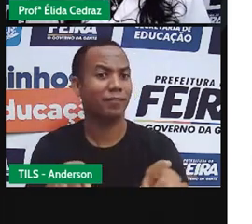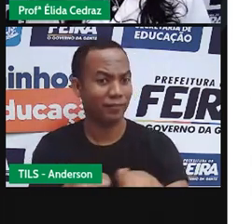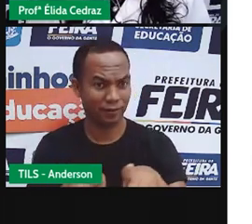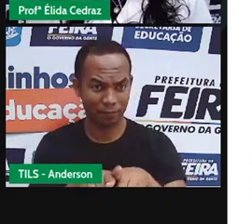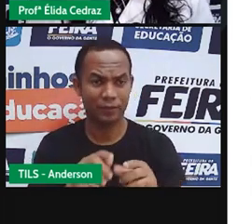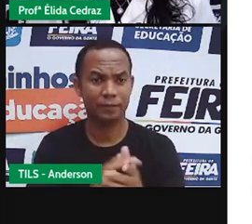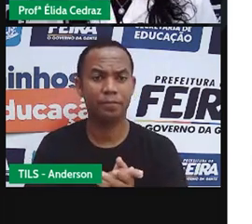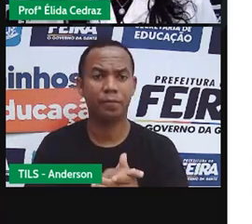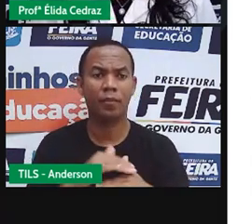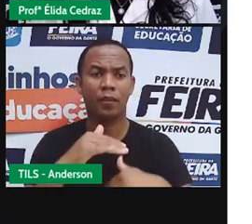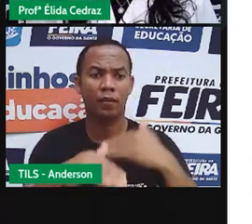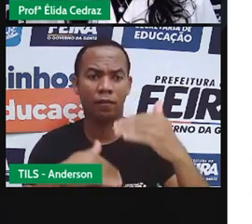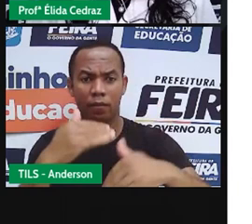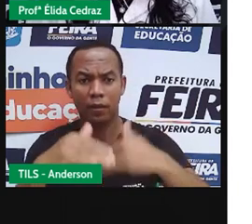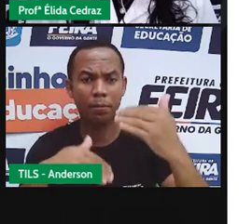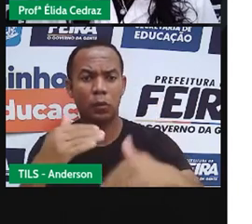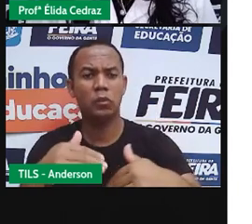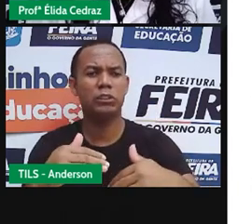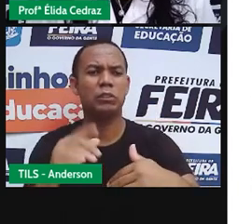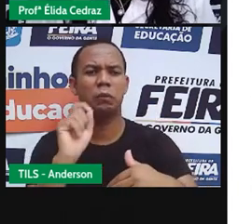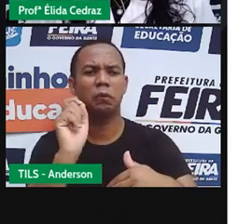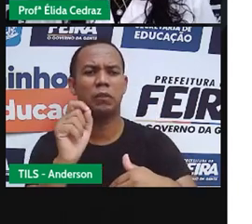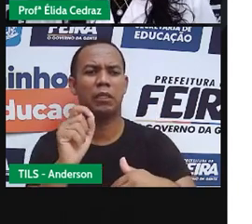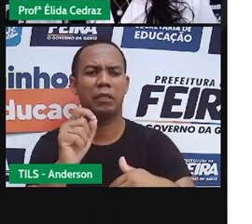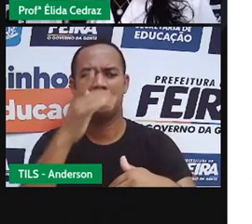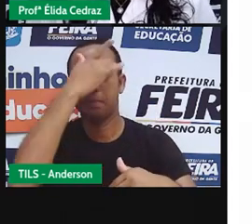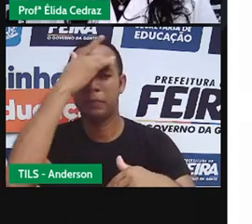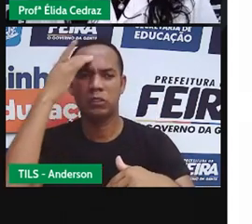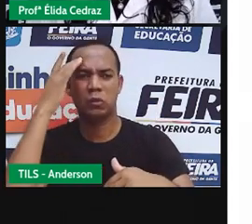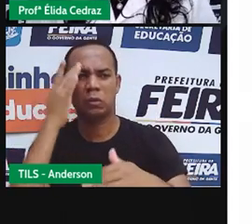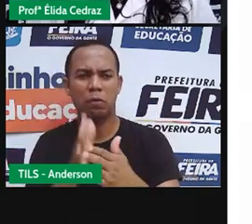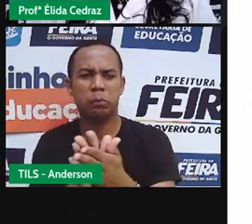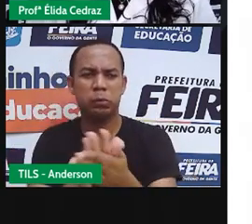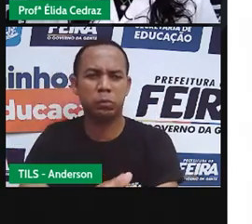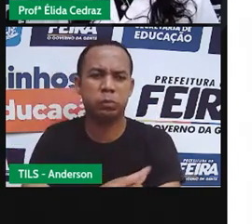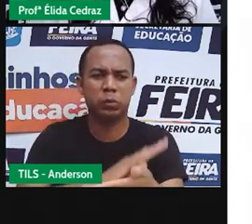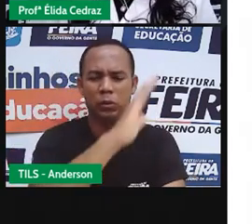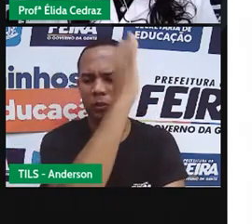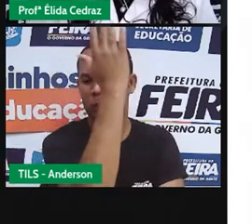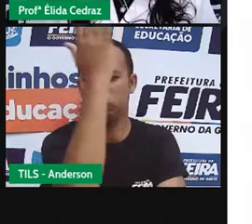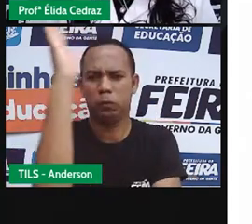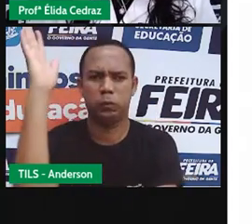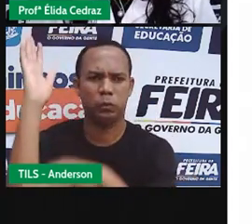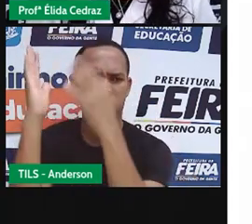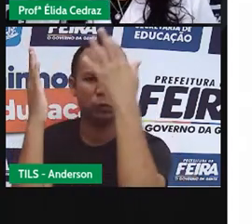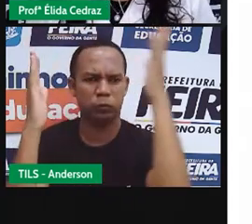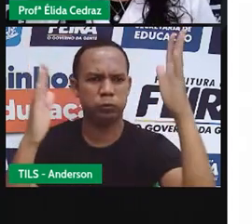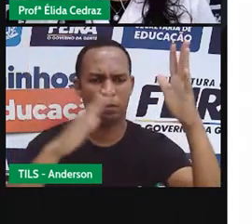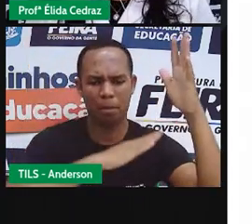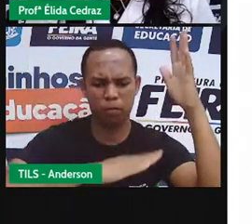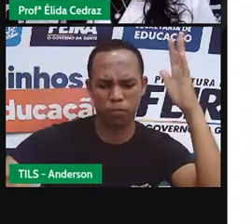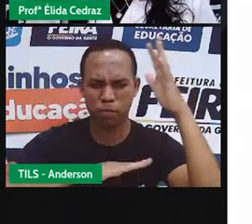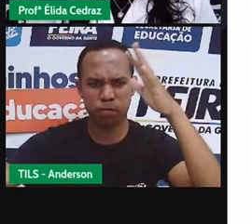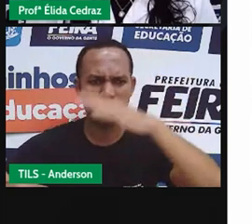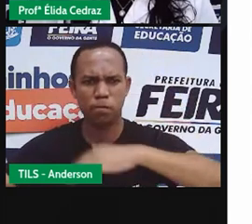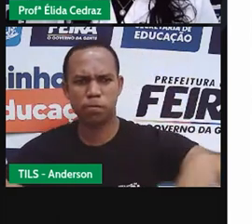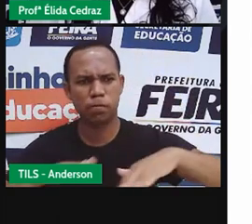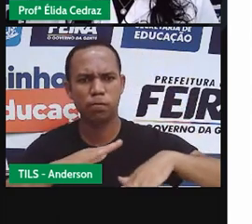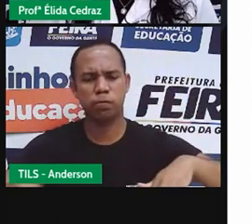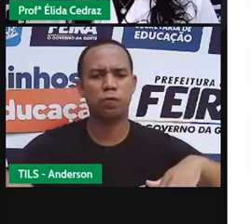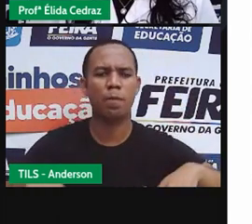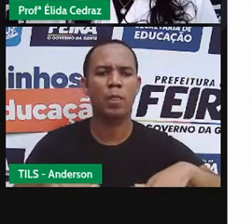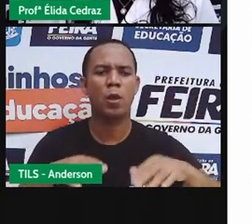passar dos anos, como o desmatamento e a redução dos territórios indígenas. Na época em que